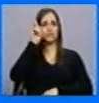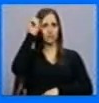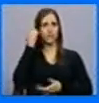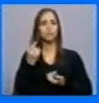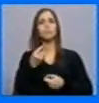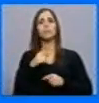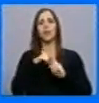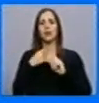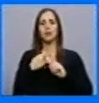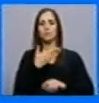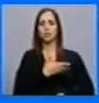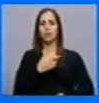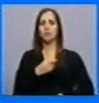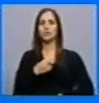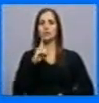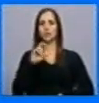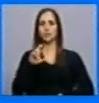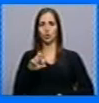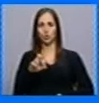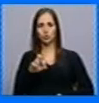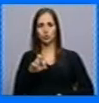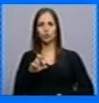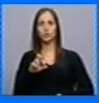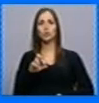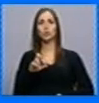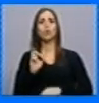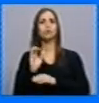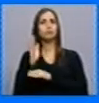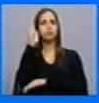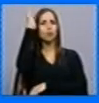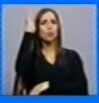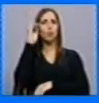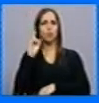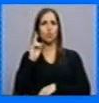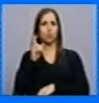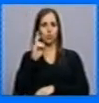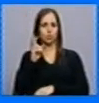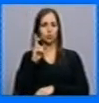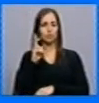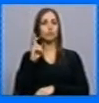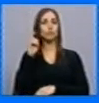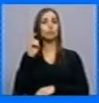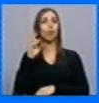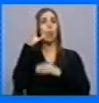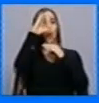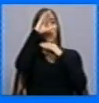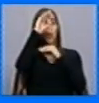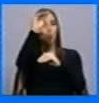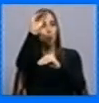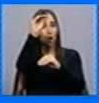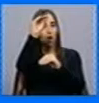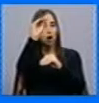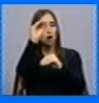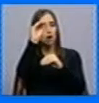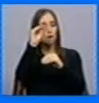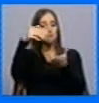em 1968, a sonda soviética Zond 5 chegou a levar até para a Lua, não aterrar, não a lunar, apenas em voo orbital à